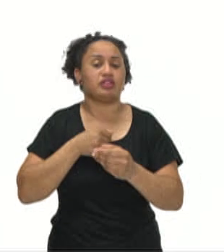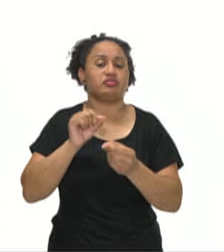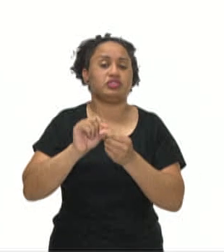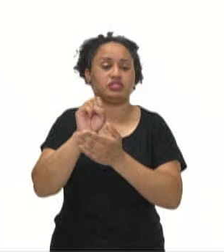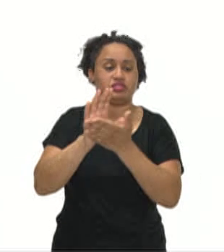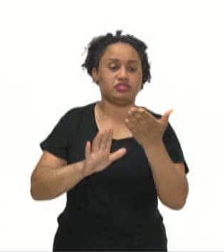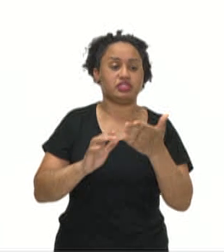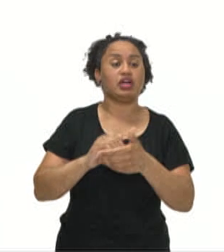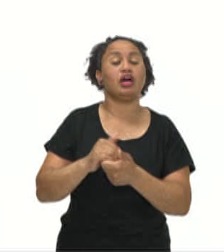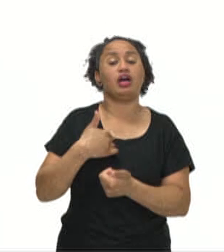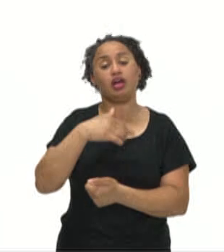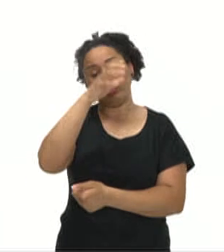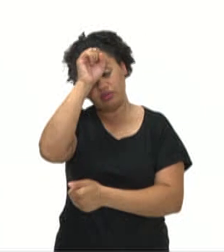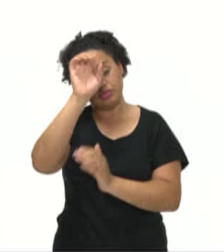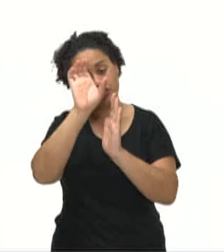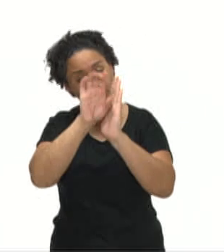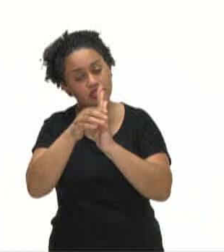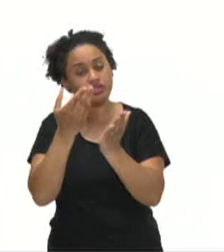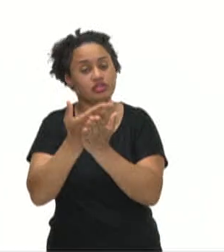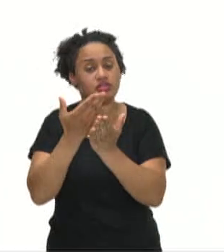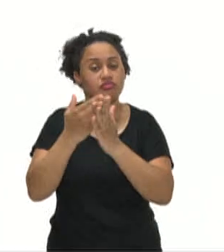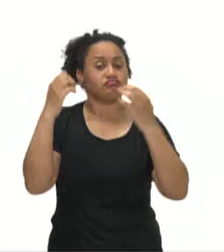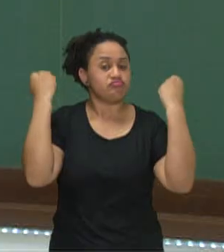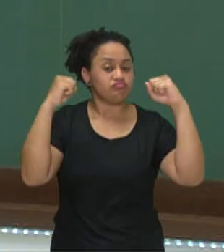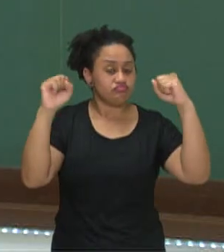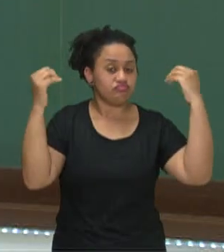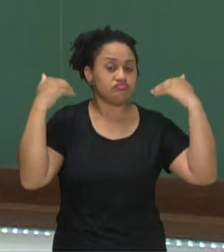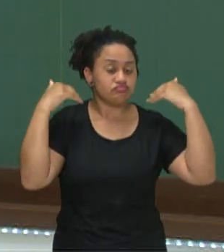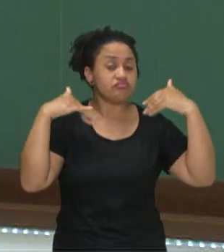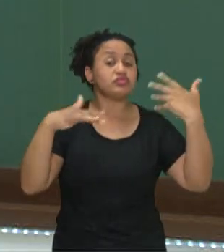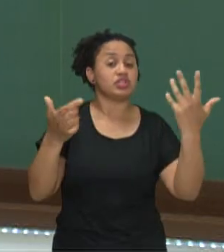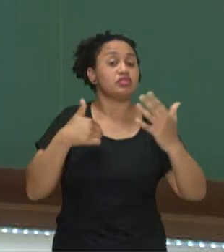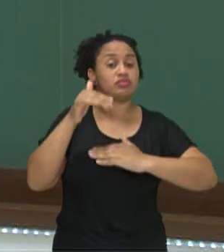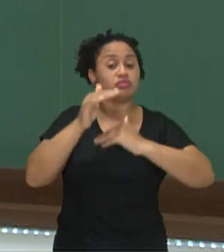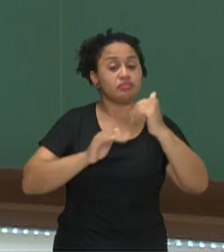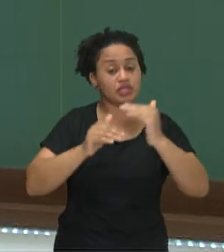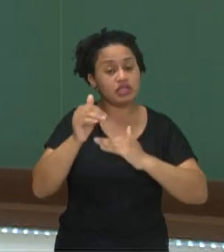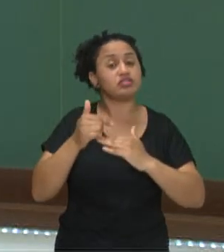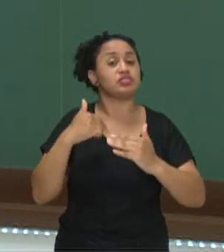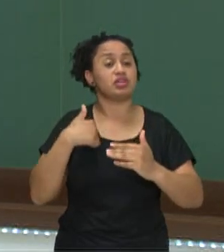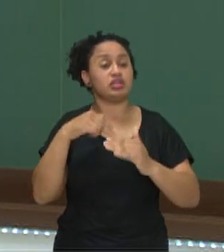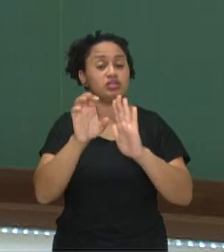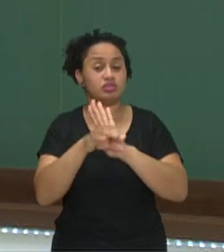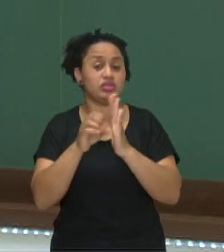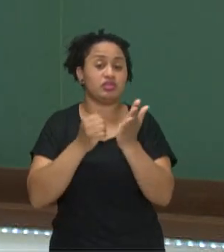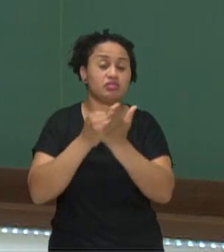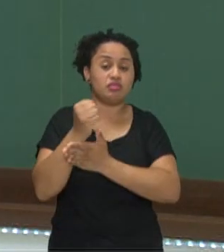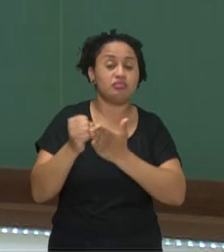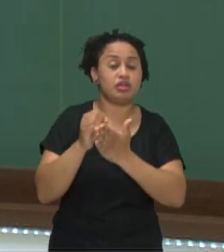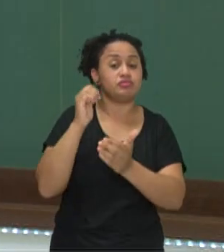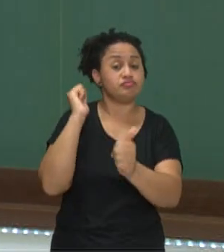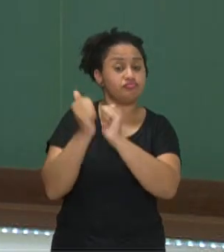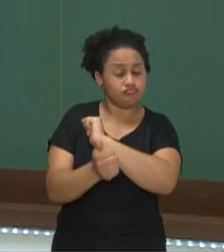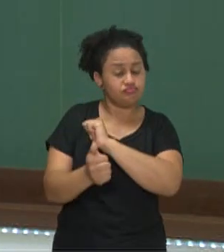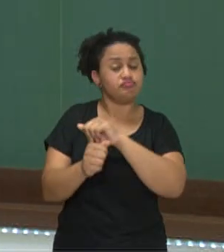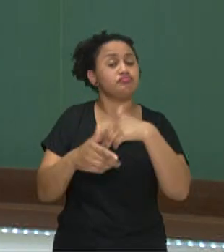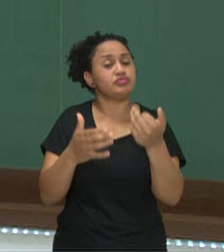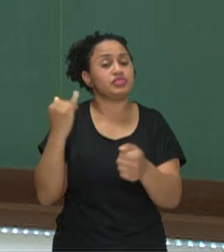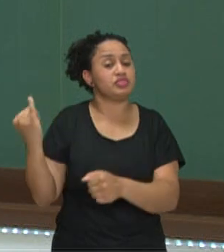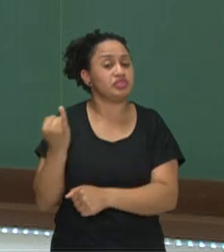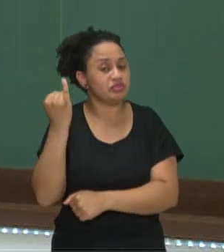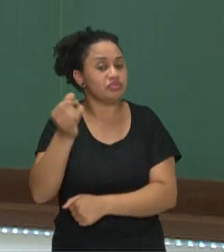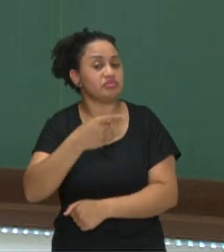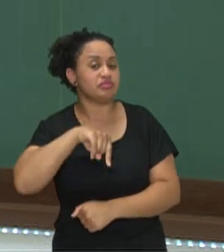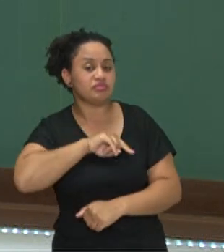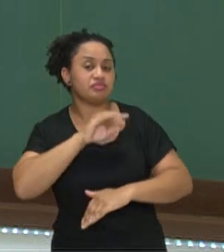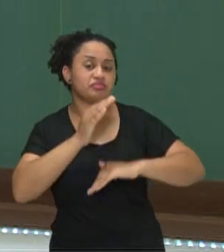na aula de educação física. Vou praticar esse conceito através dos esportes, né? É muito importante a gente praticar